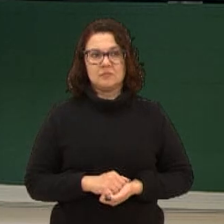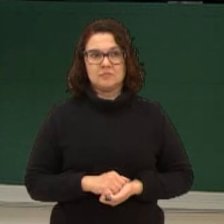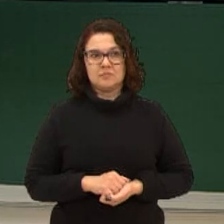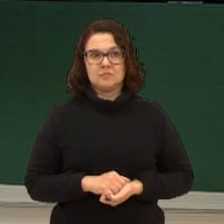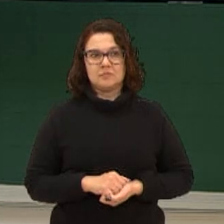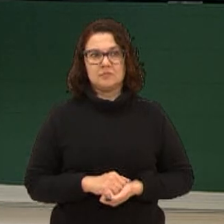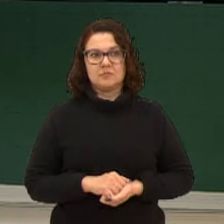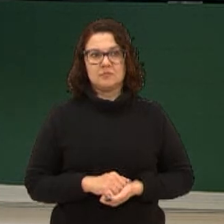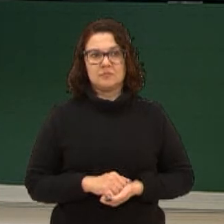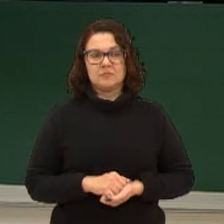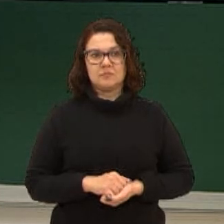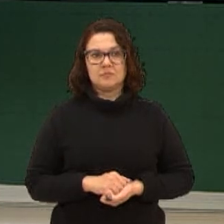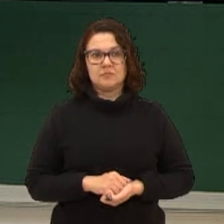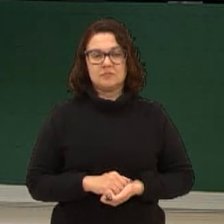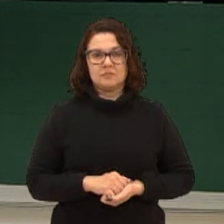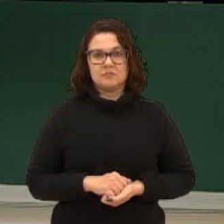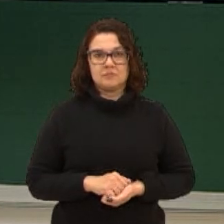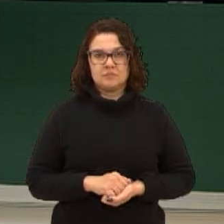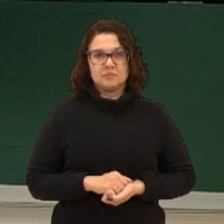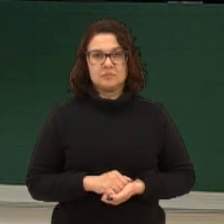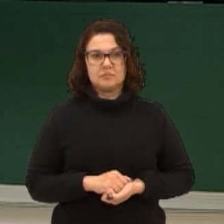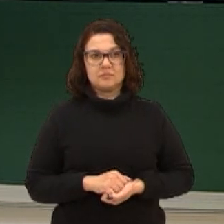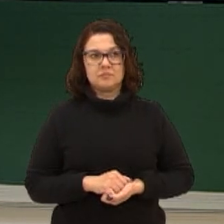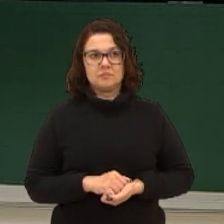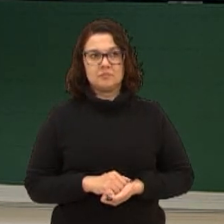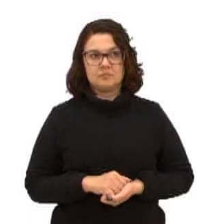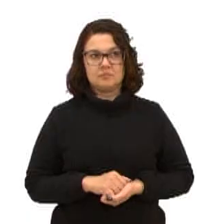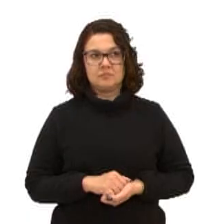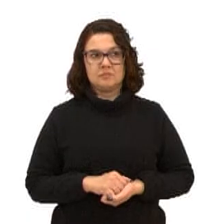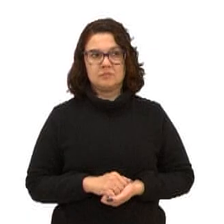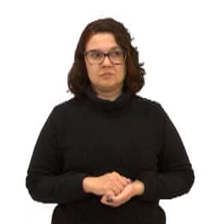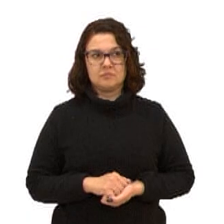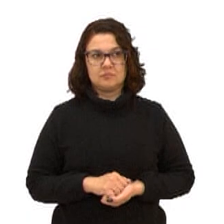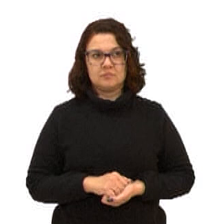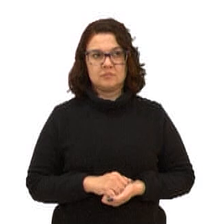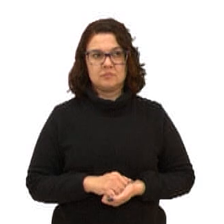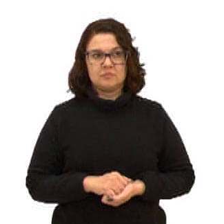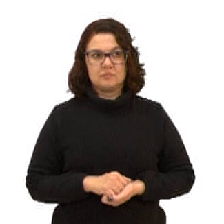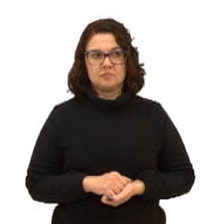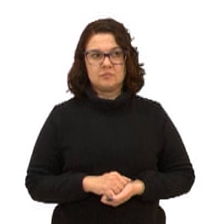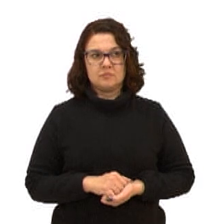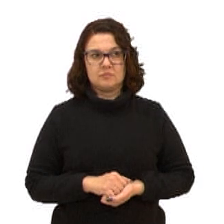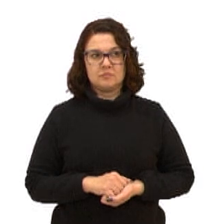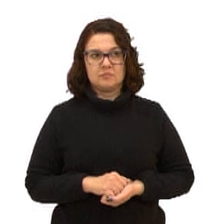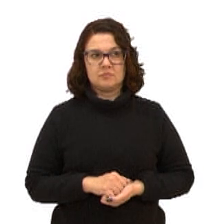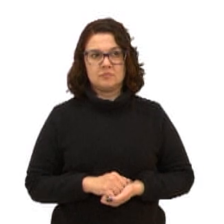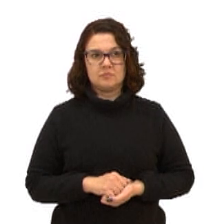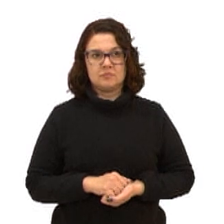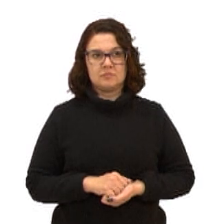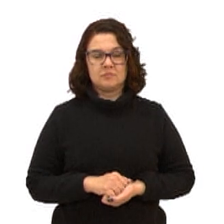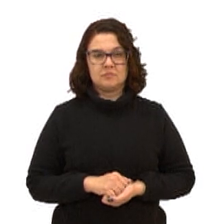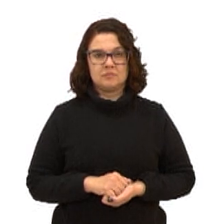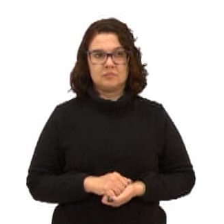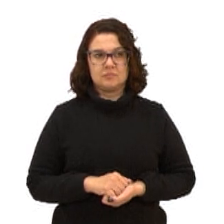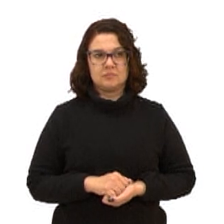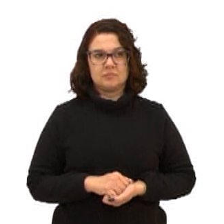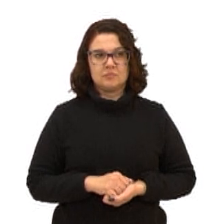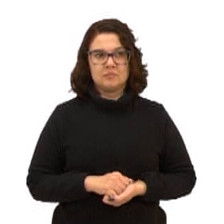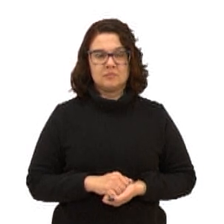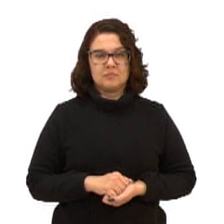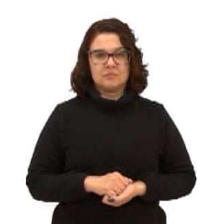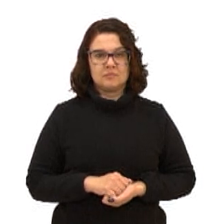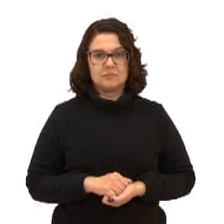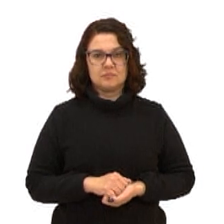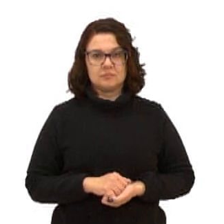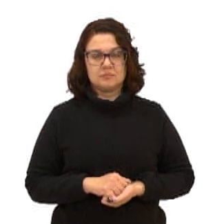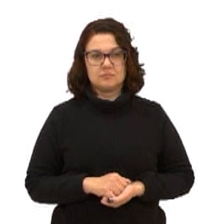tema. Para começar, temos aí a vinheta de Mafalda e o Felipe, né, falando assim.